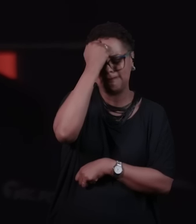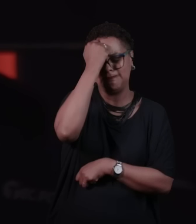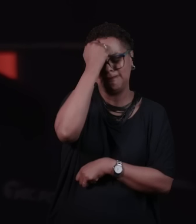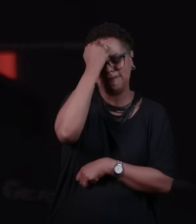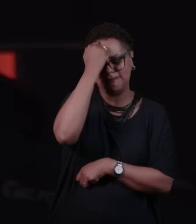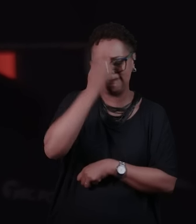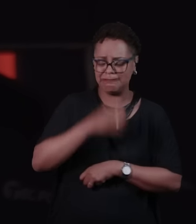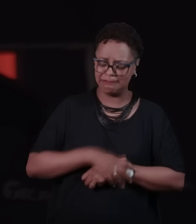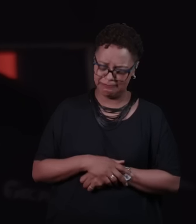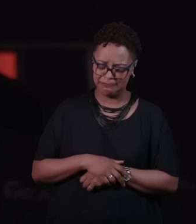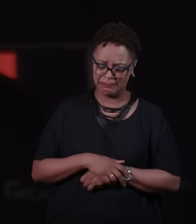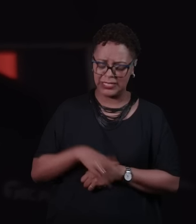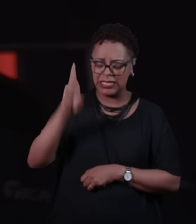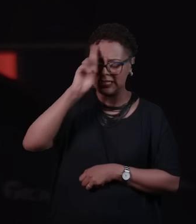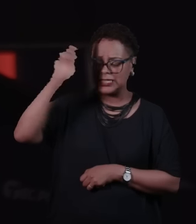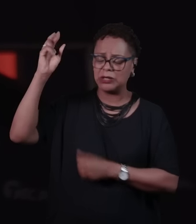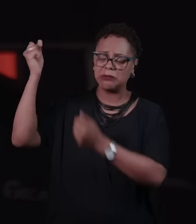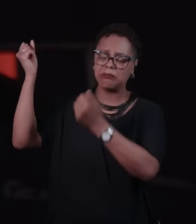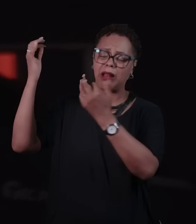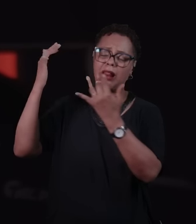Senhor, enche o nosso coração de amor.